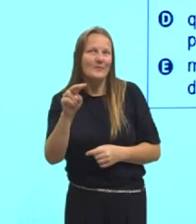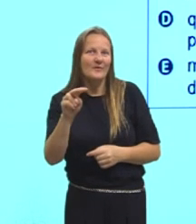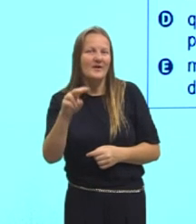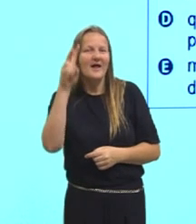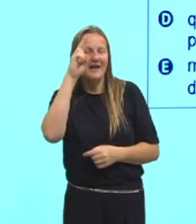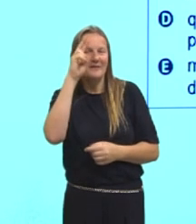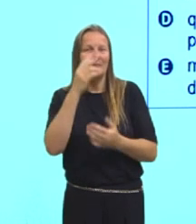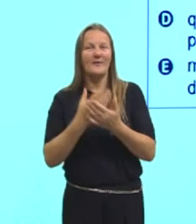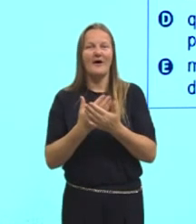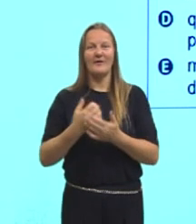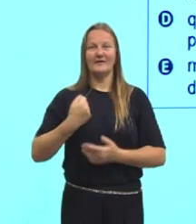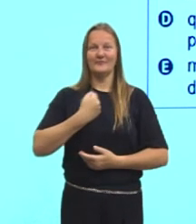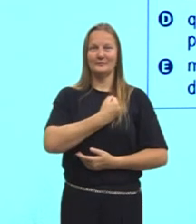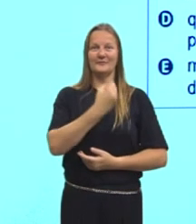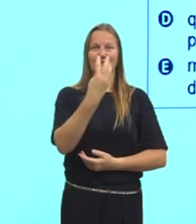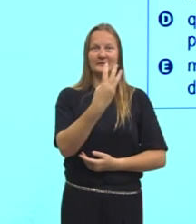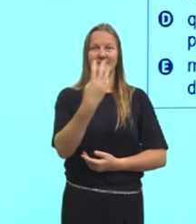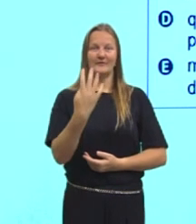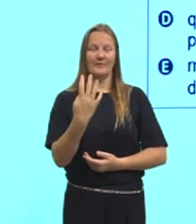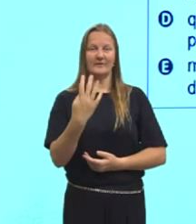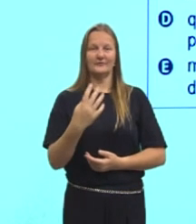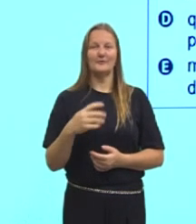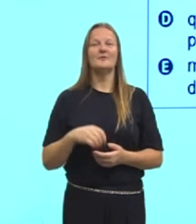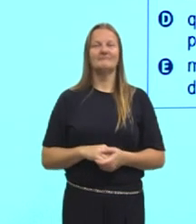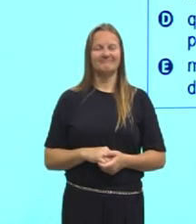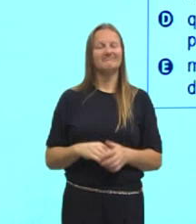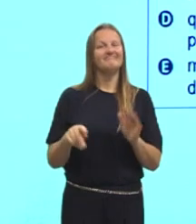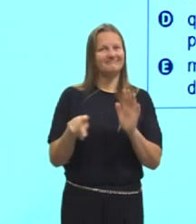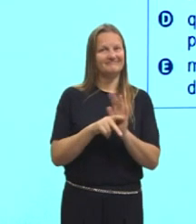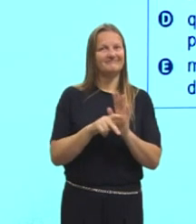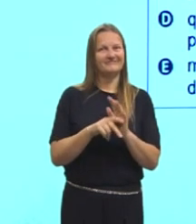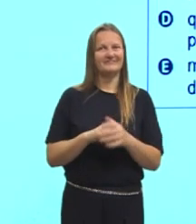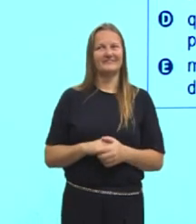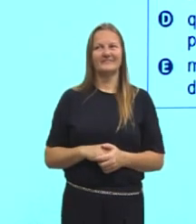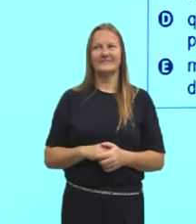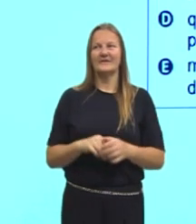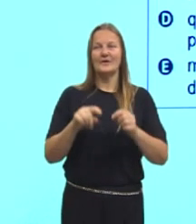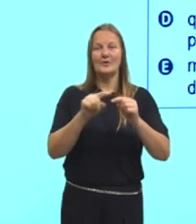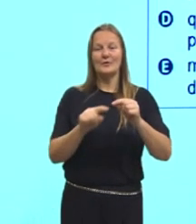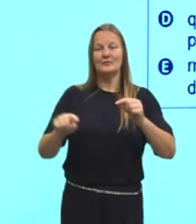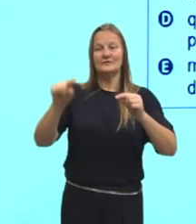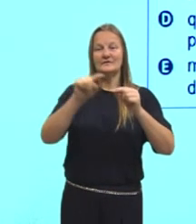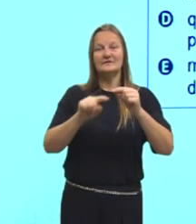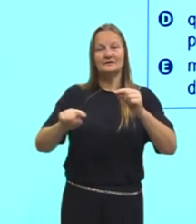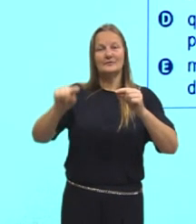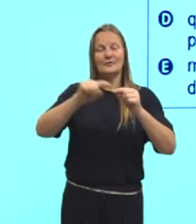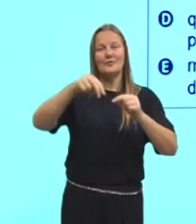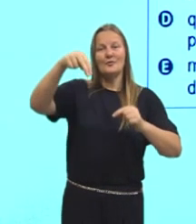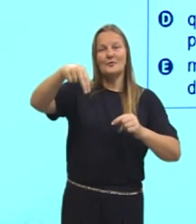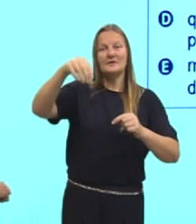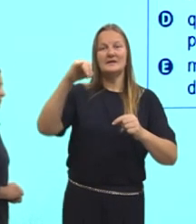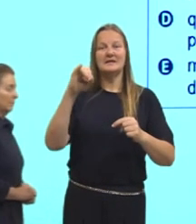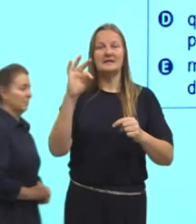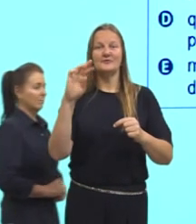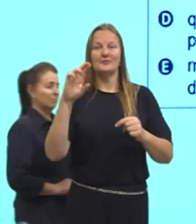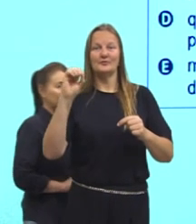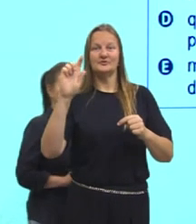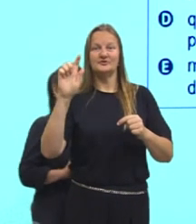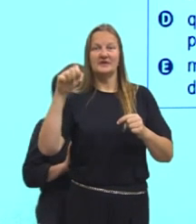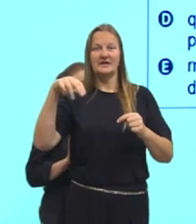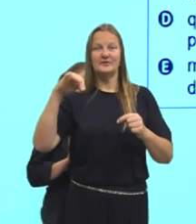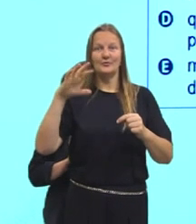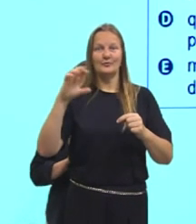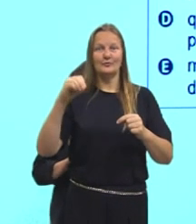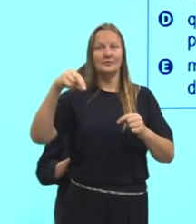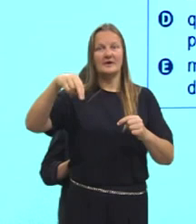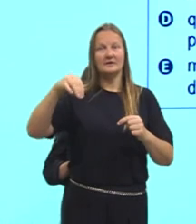lembrou da aula 34 lá do rolê biogeoquímico né que é o ciclo do nitrogênio mas como nós estamos